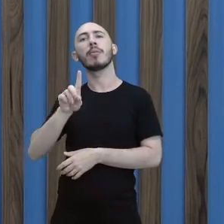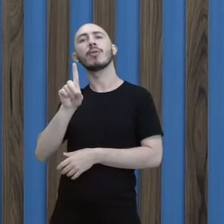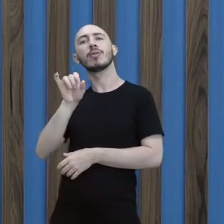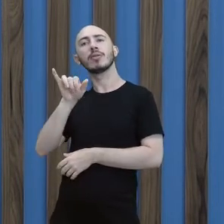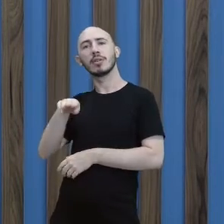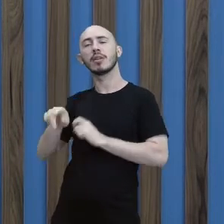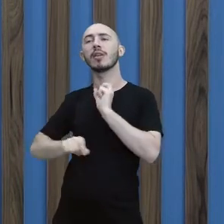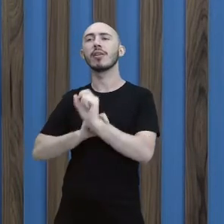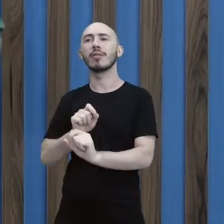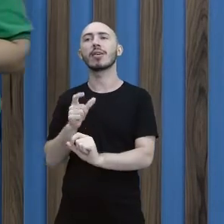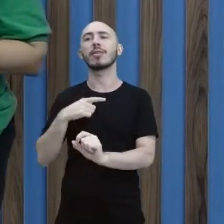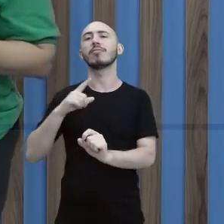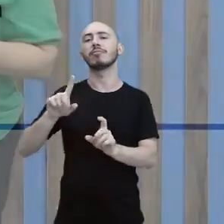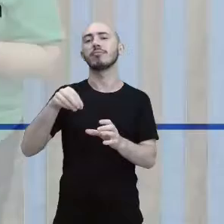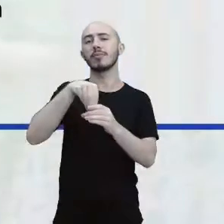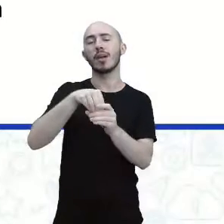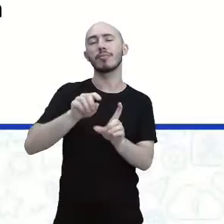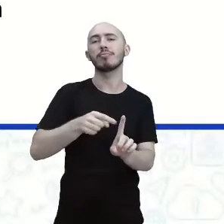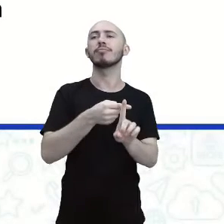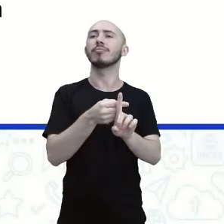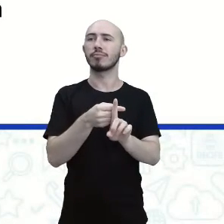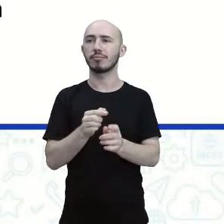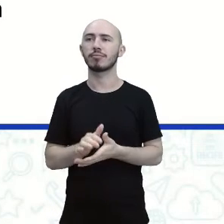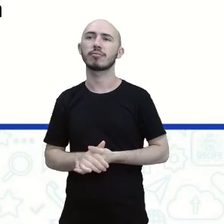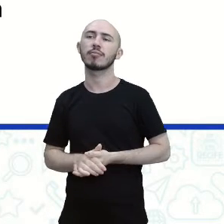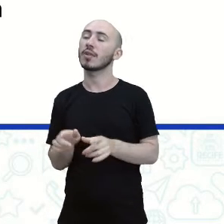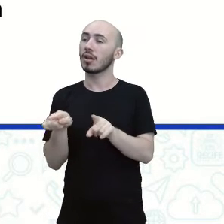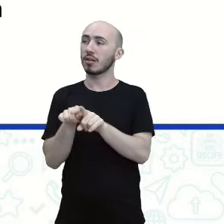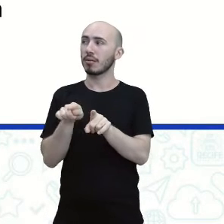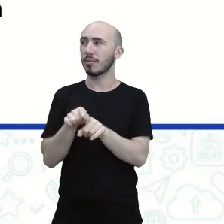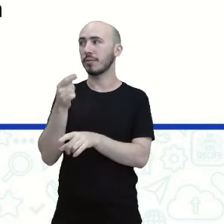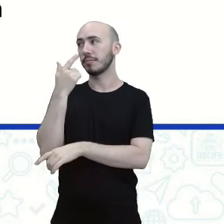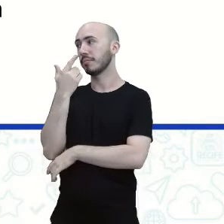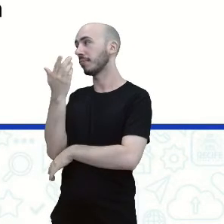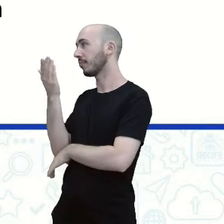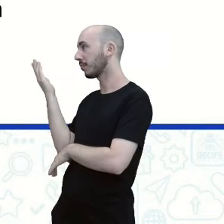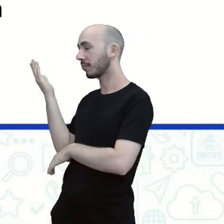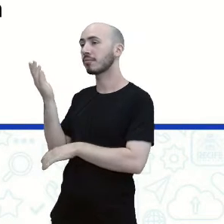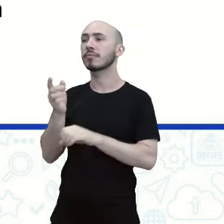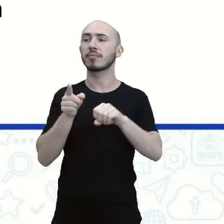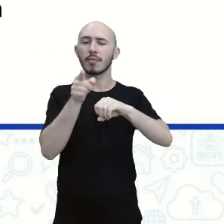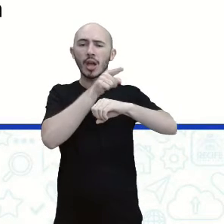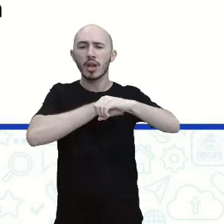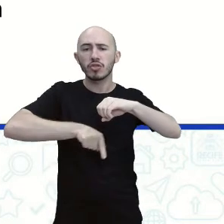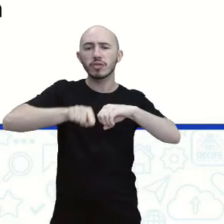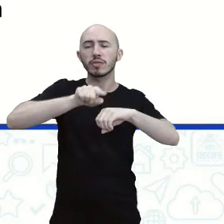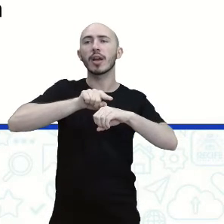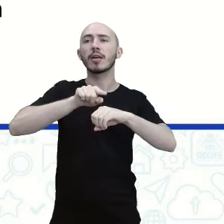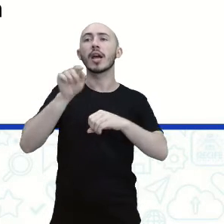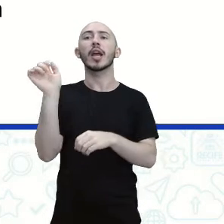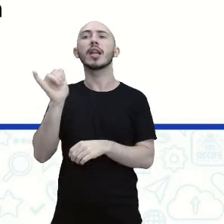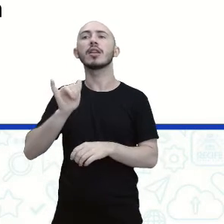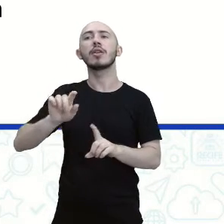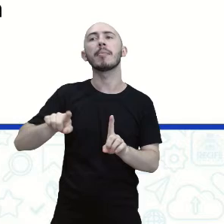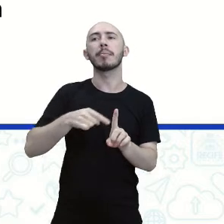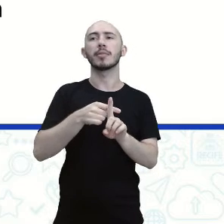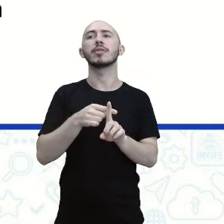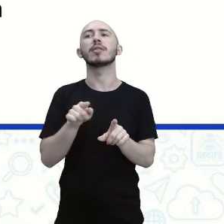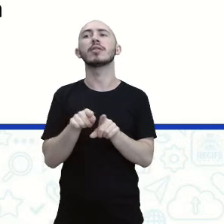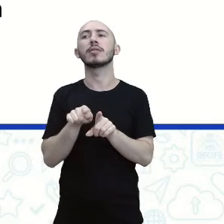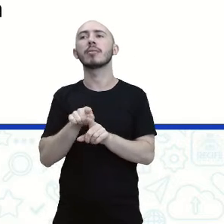Carregada positivamente. E aí, além dessa esfera carregada positivamente, o que é que acontece